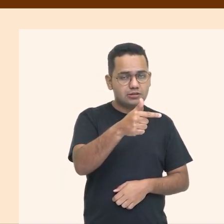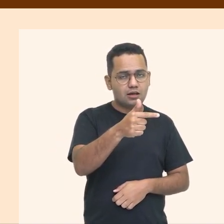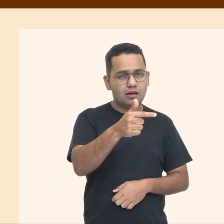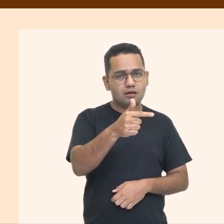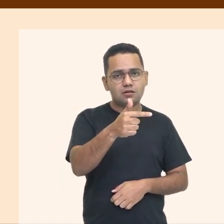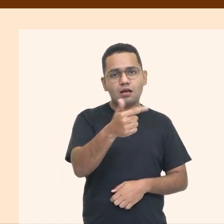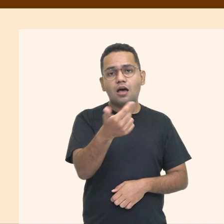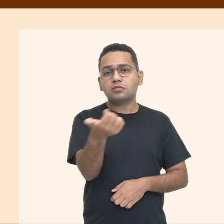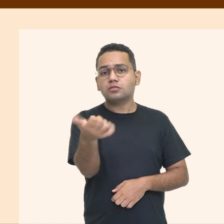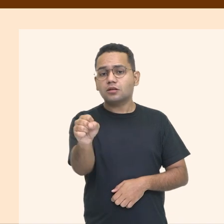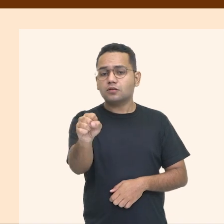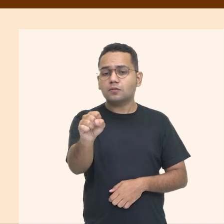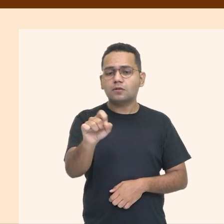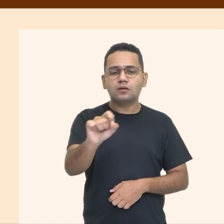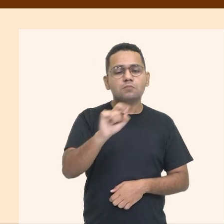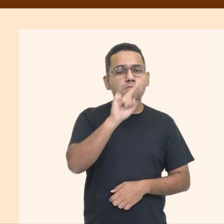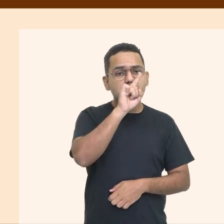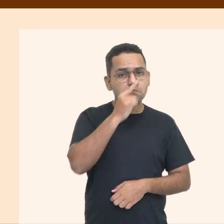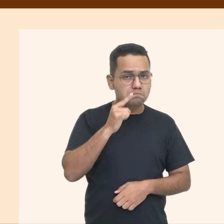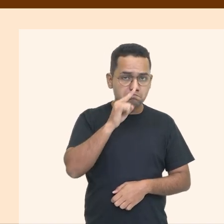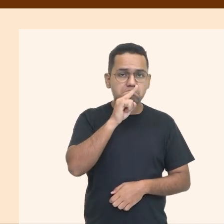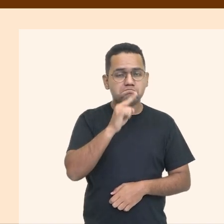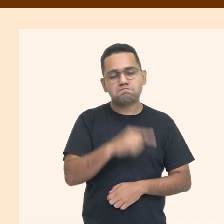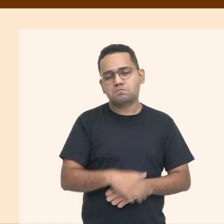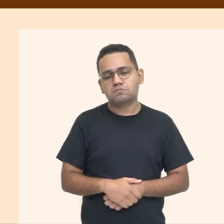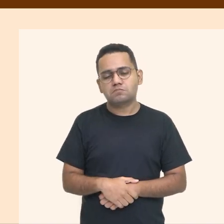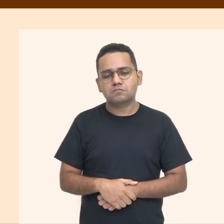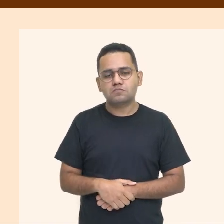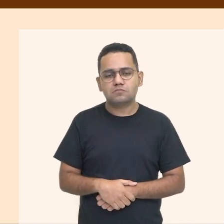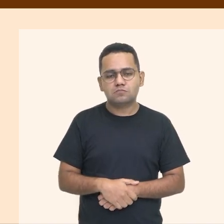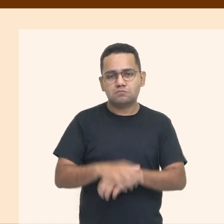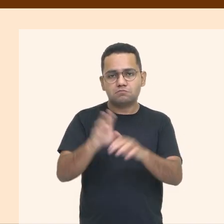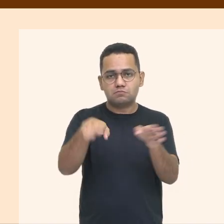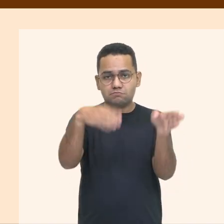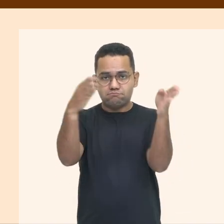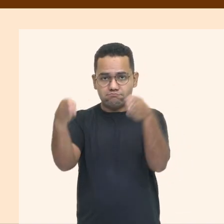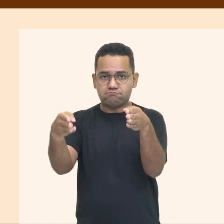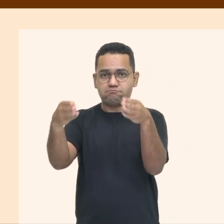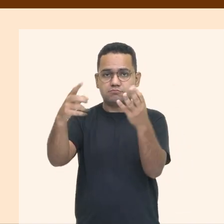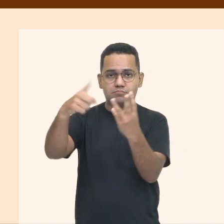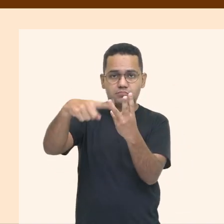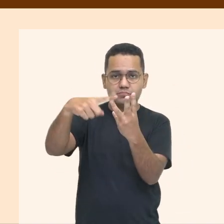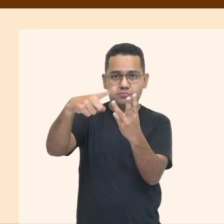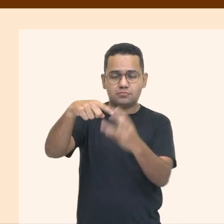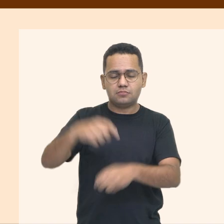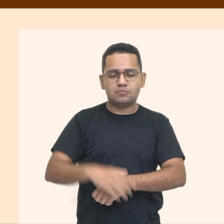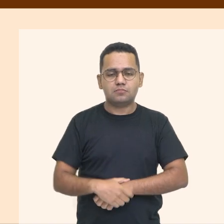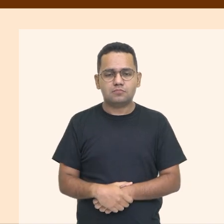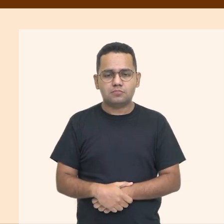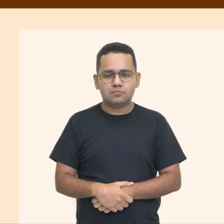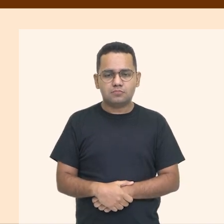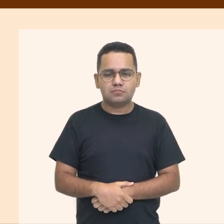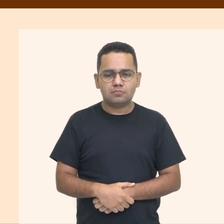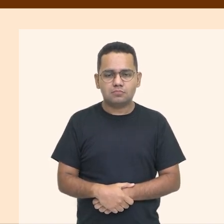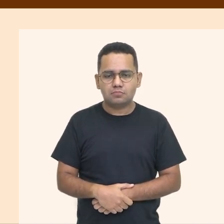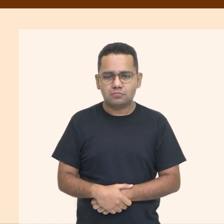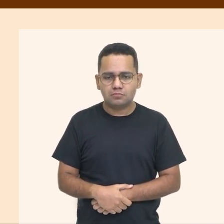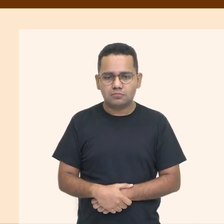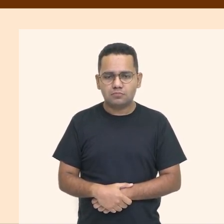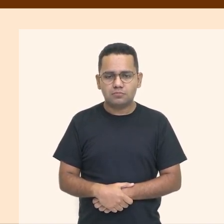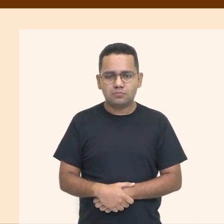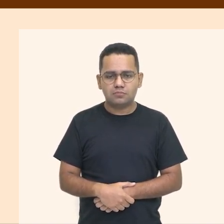o ciclo da cana-de-açúcar. Em um terceiro